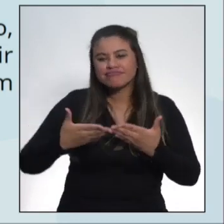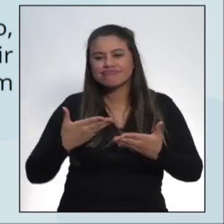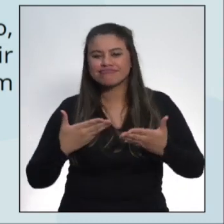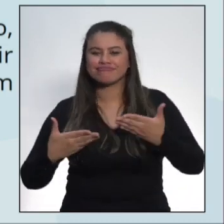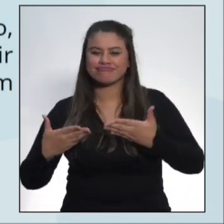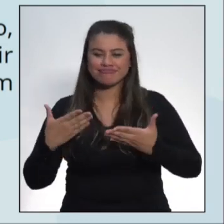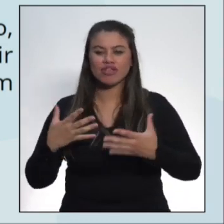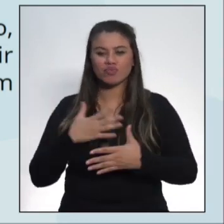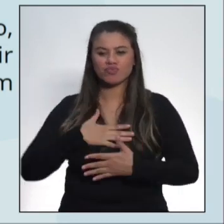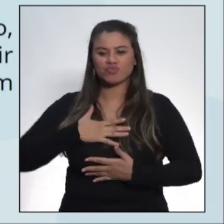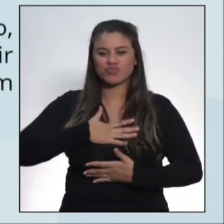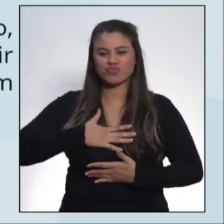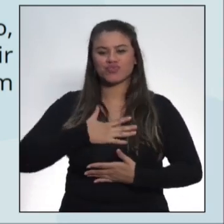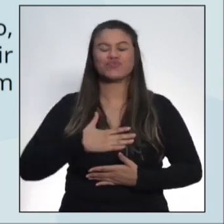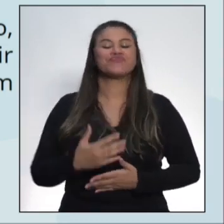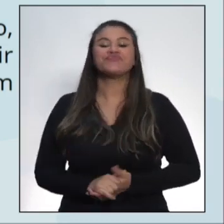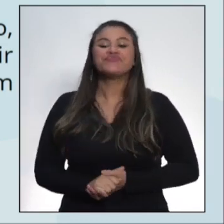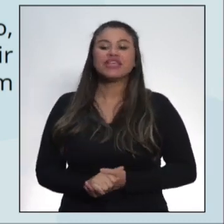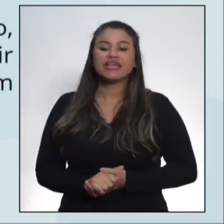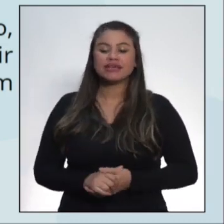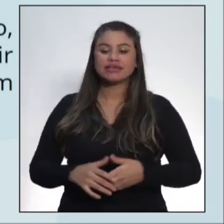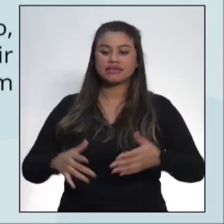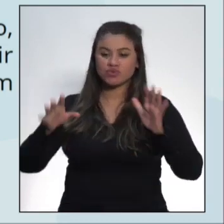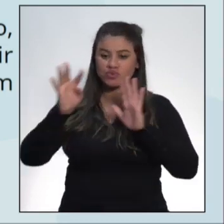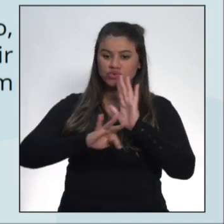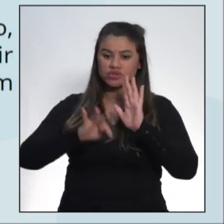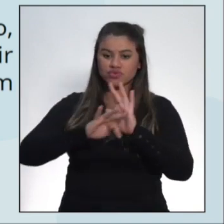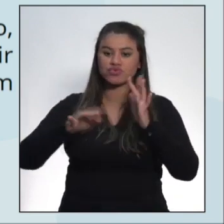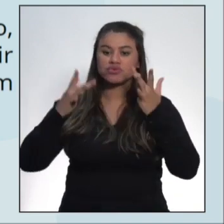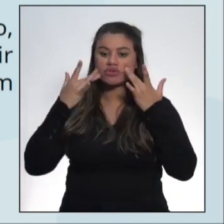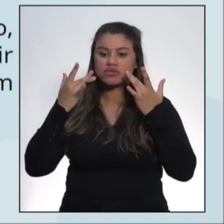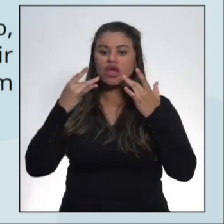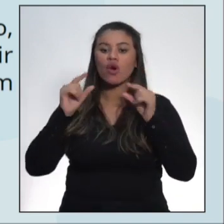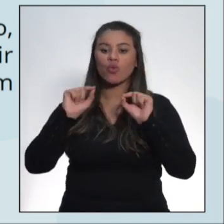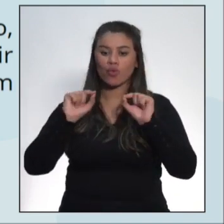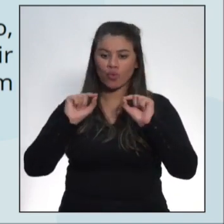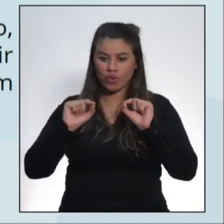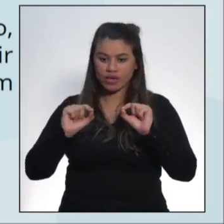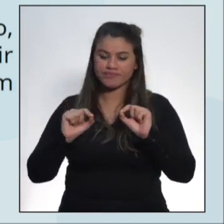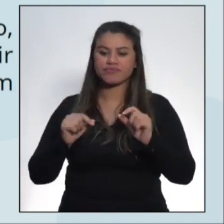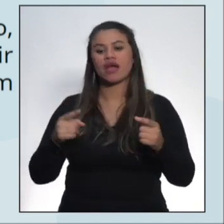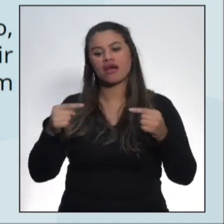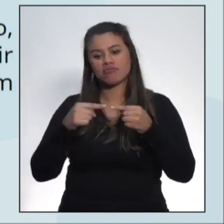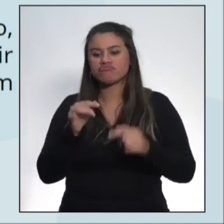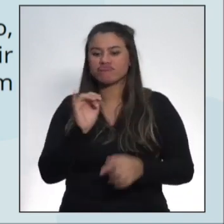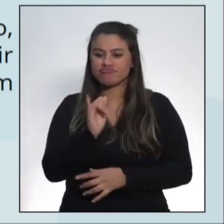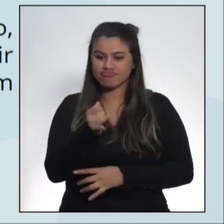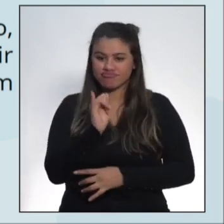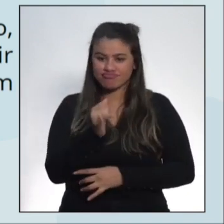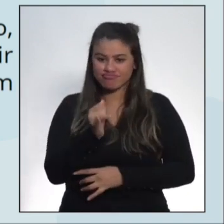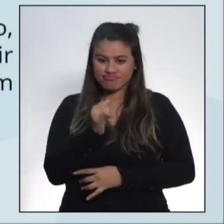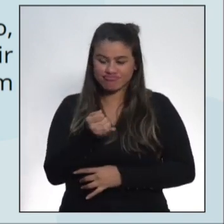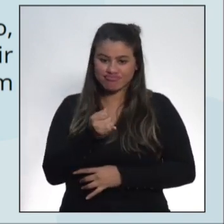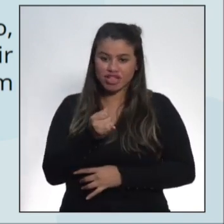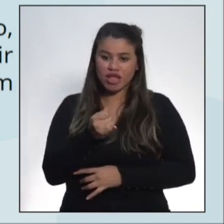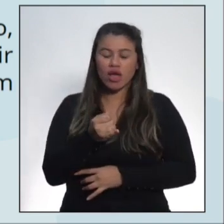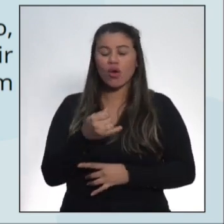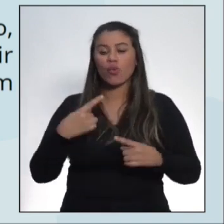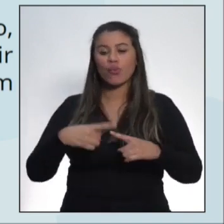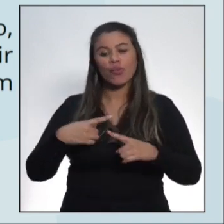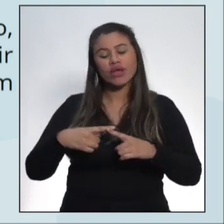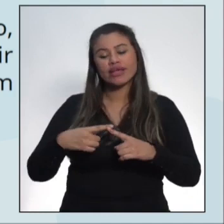nos cativa muito. O texto teatral possui características semelhantes ao narrativo, porque